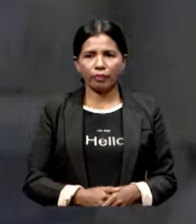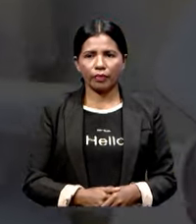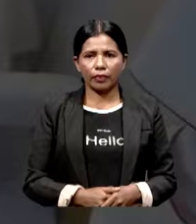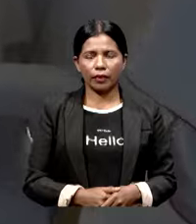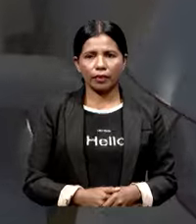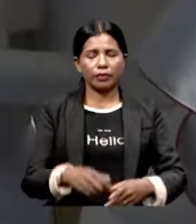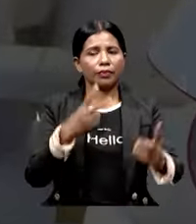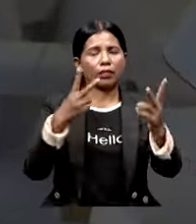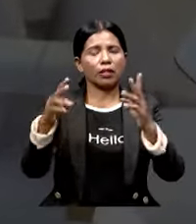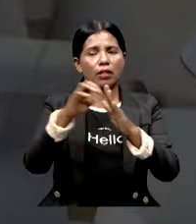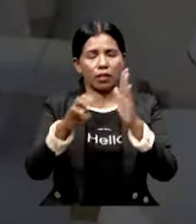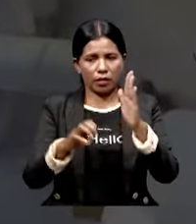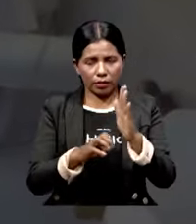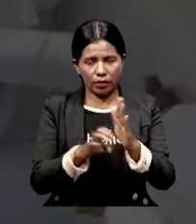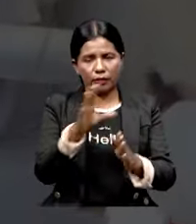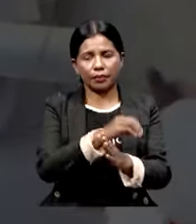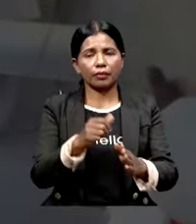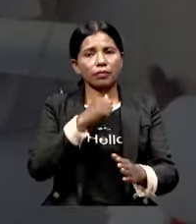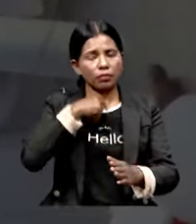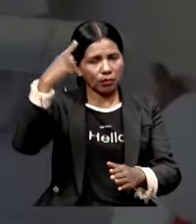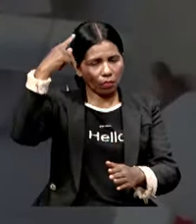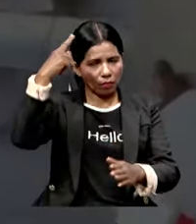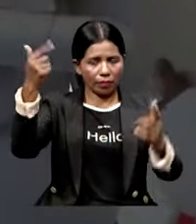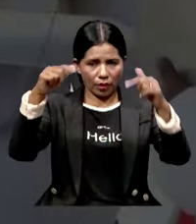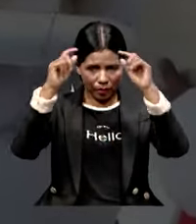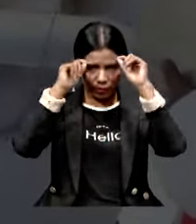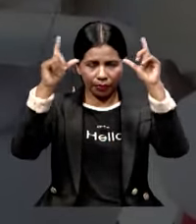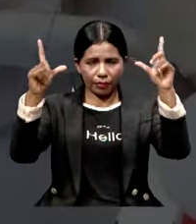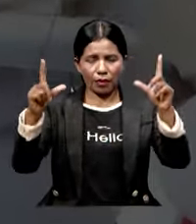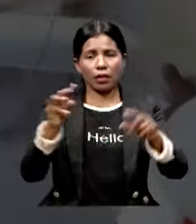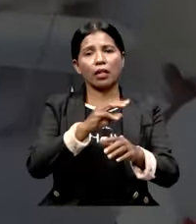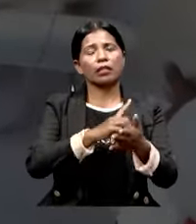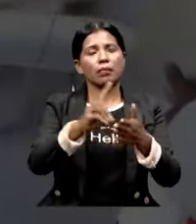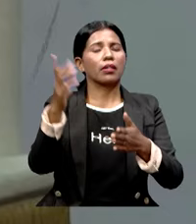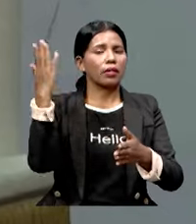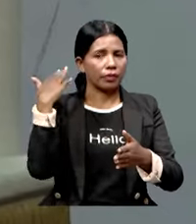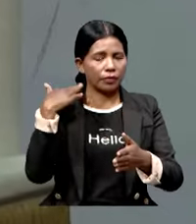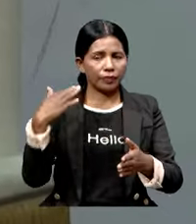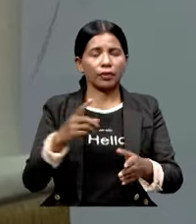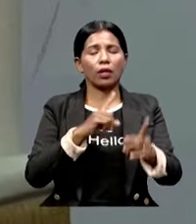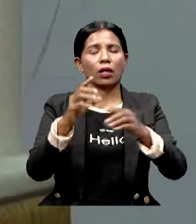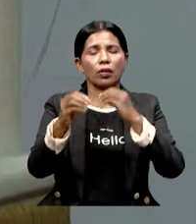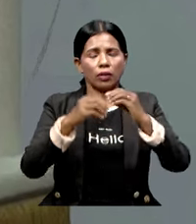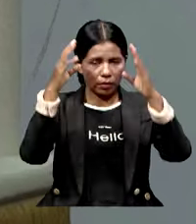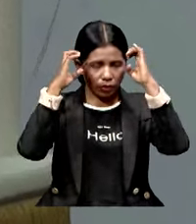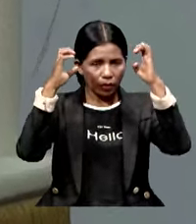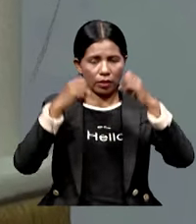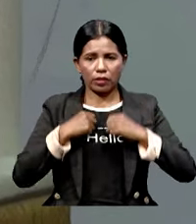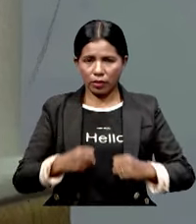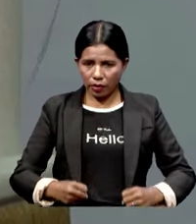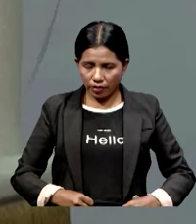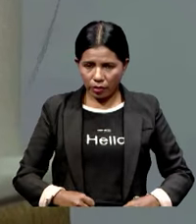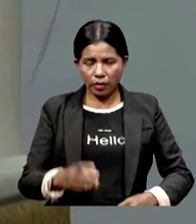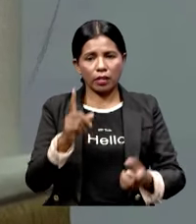E a visita estado na Apostólica Sua Santidade Papa Francisco, em Timor-Leste, e a Semana Couto, toca assunto educação na saúde